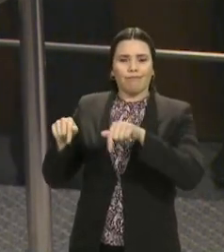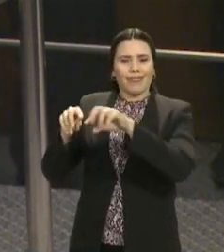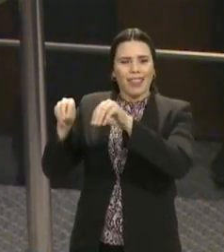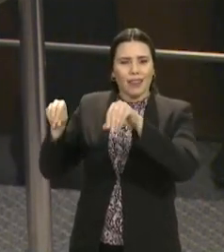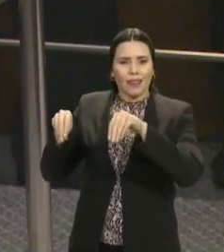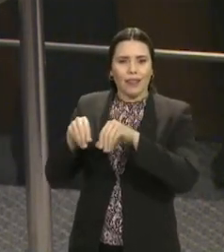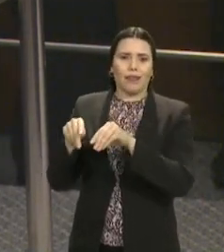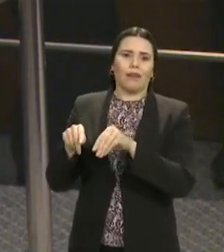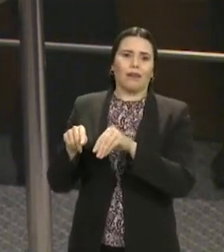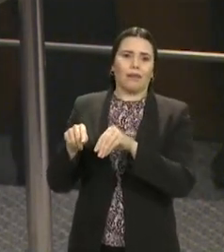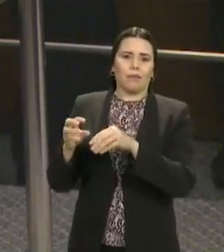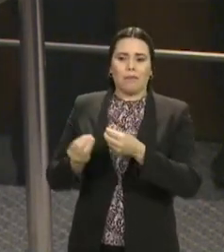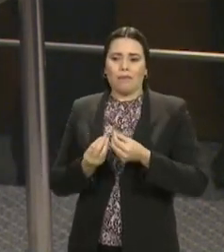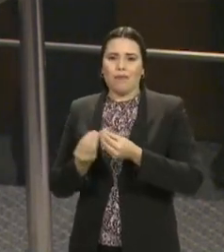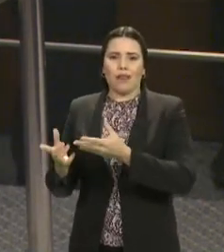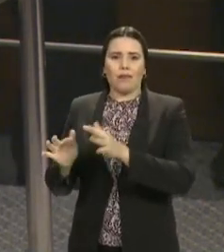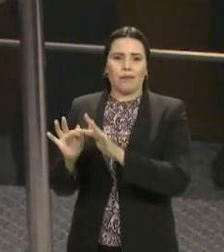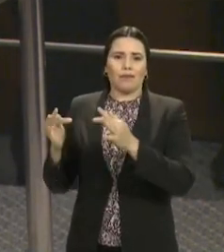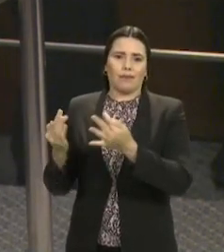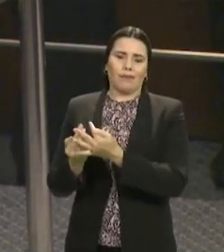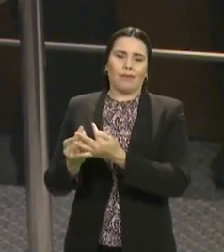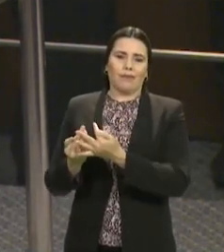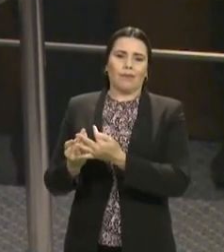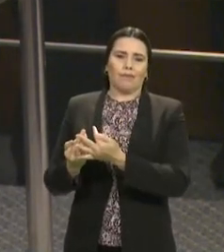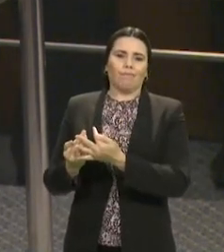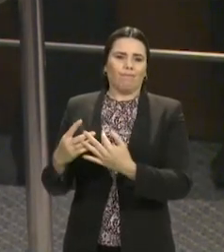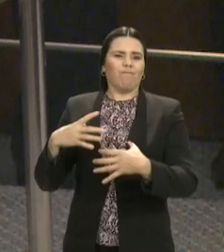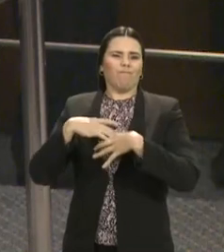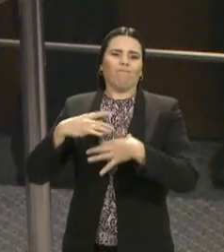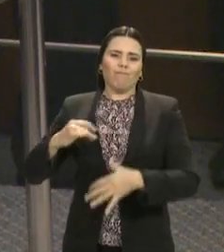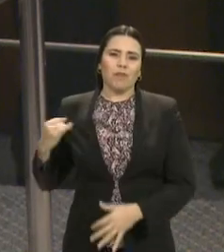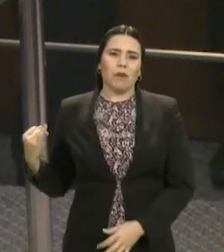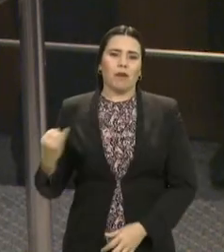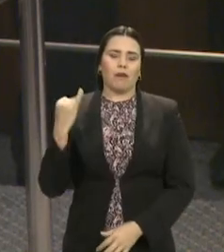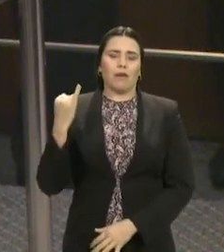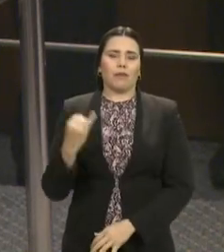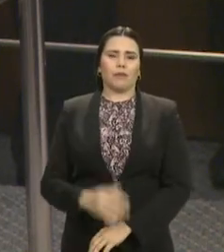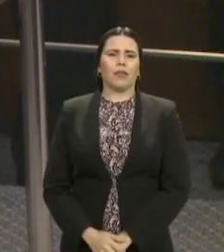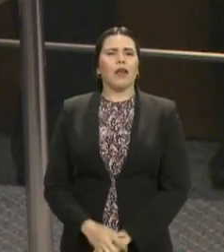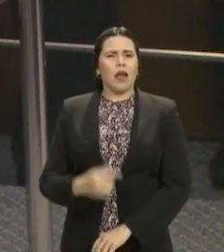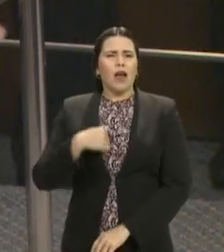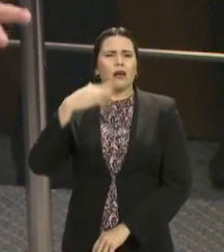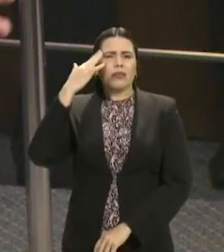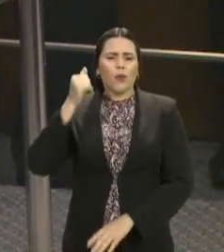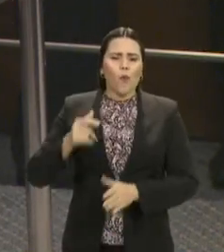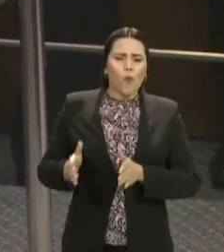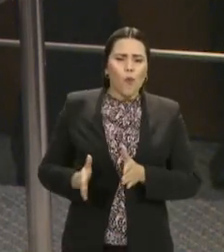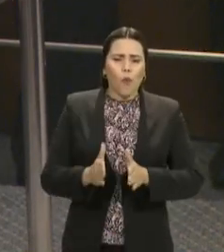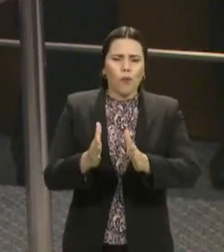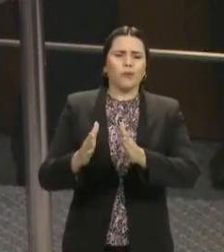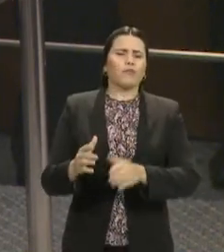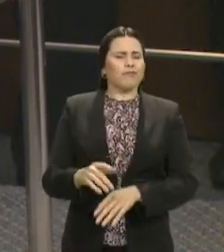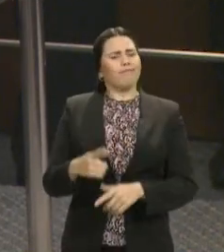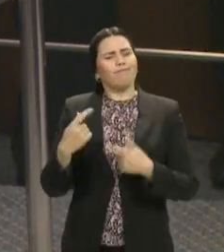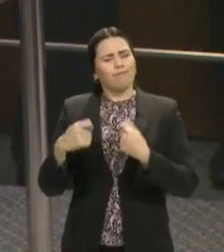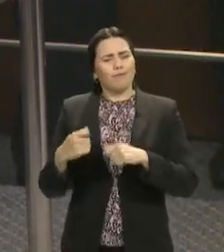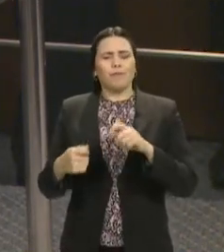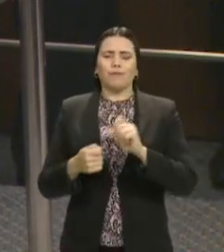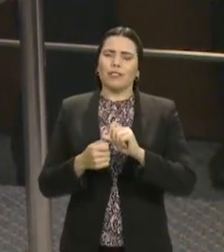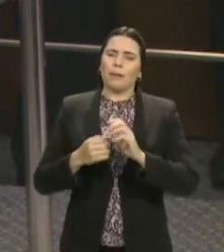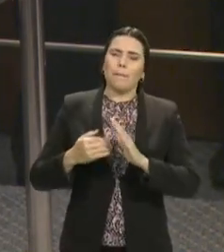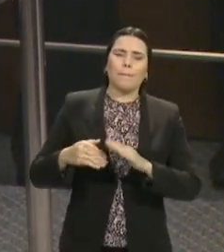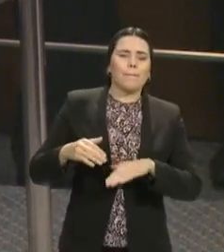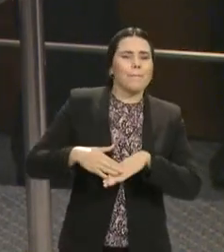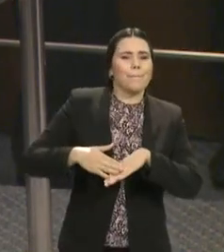que isso levou dignidade às pessoas. Ainda temos muito, minha gente, a fazer. Eu ontem, ao me despedir do governador